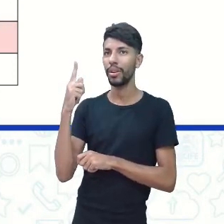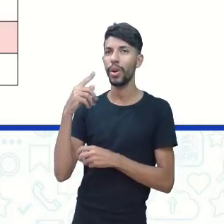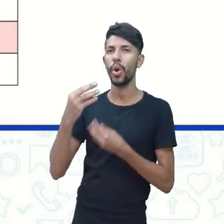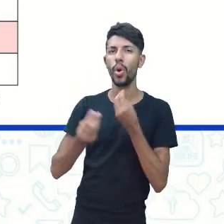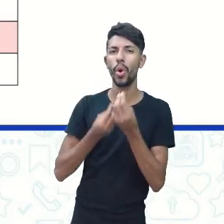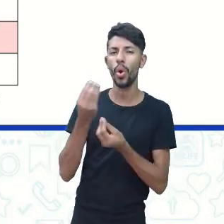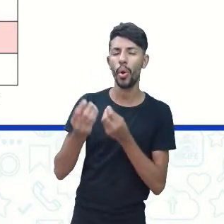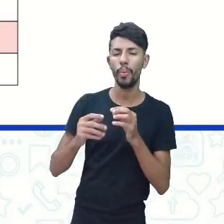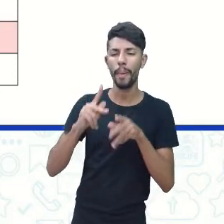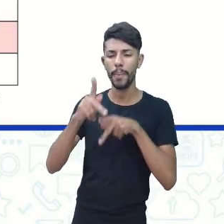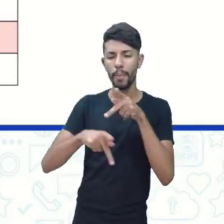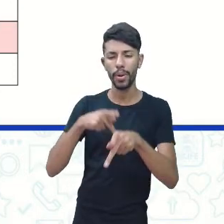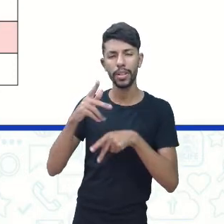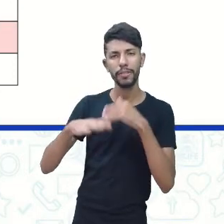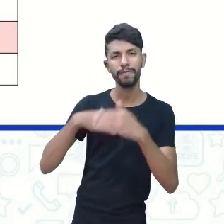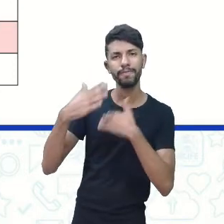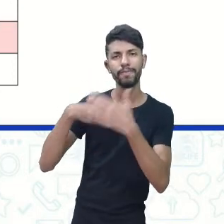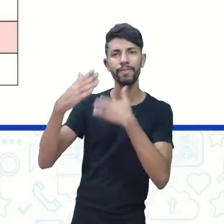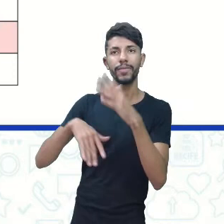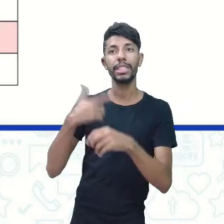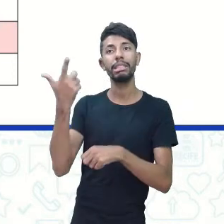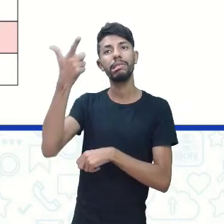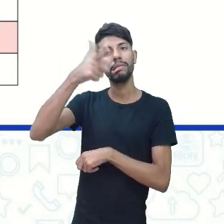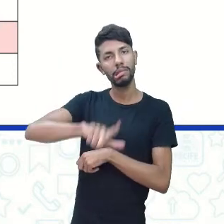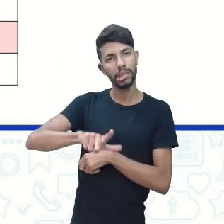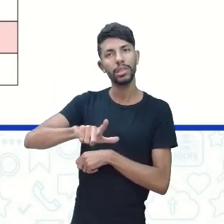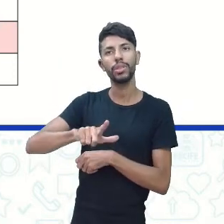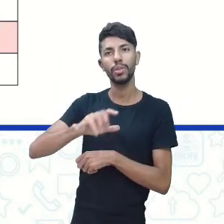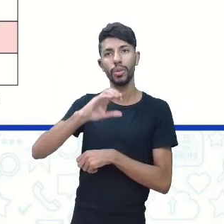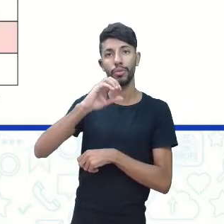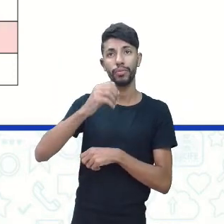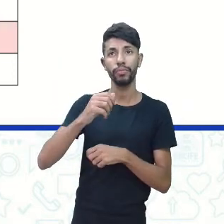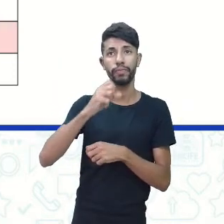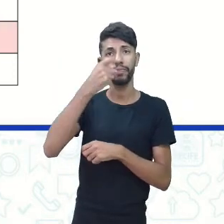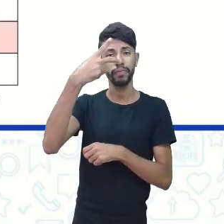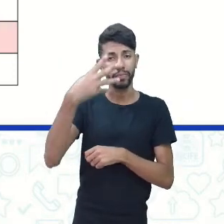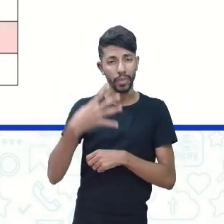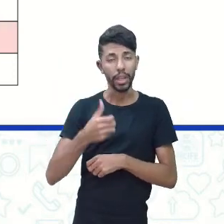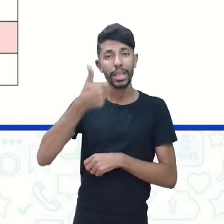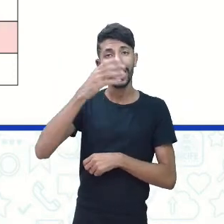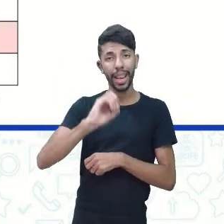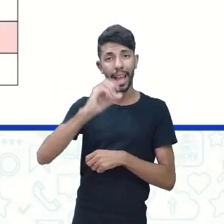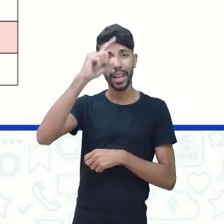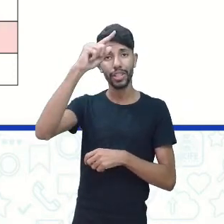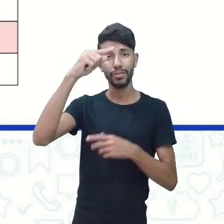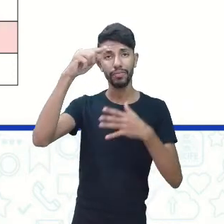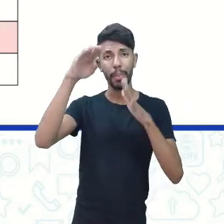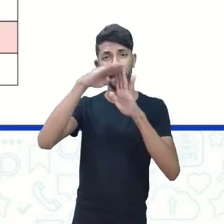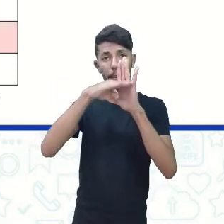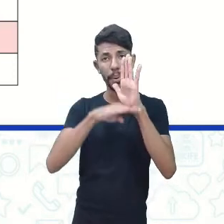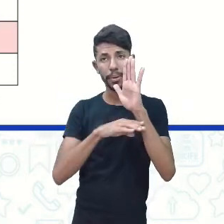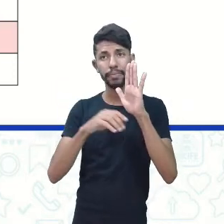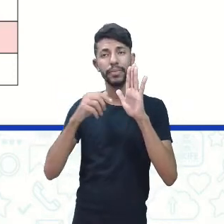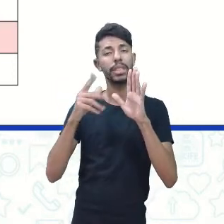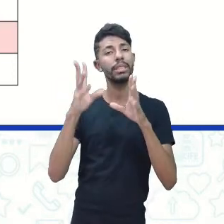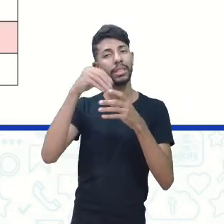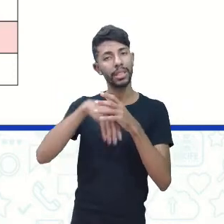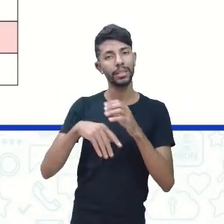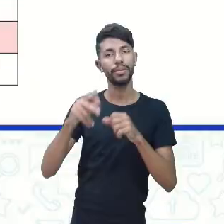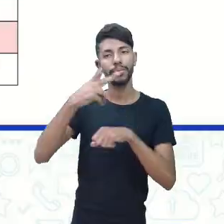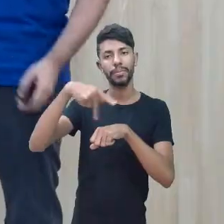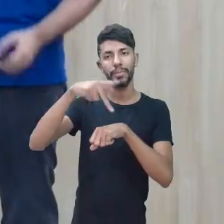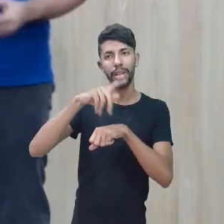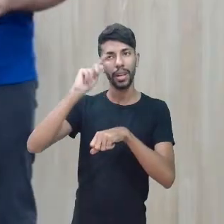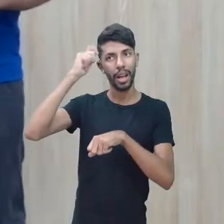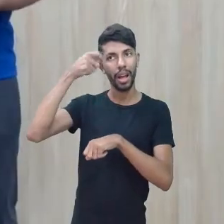está crescendo. E, mais uma vez, entre os 10 países, nós temos aqui países africanos.